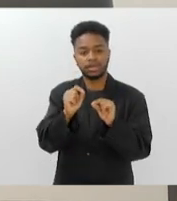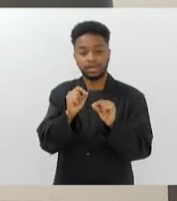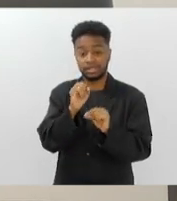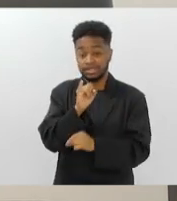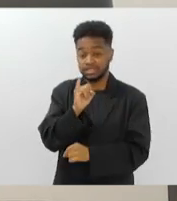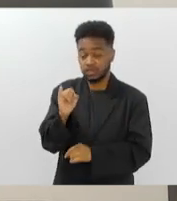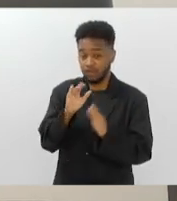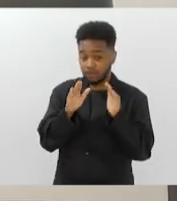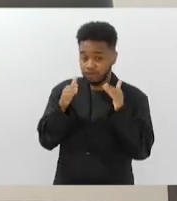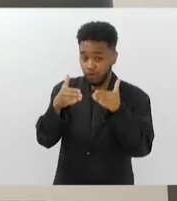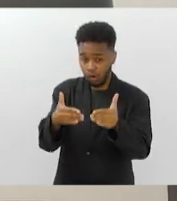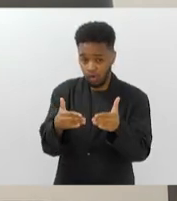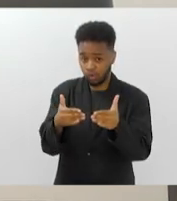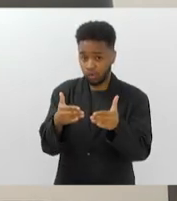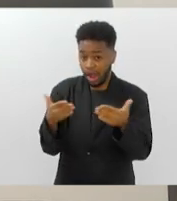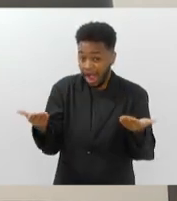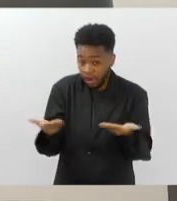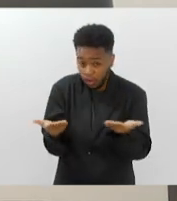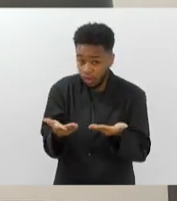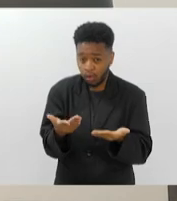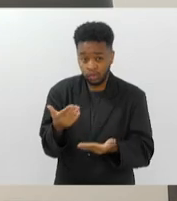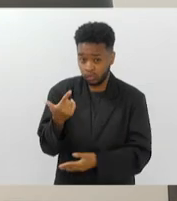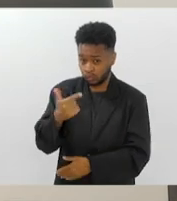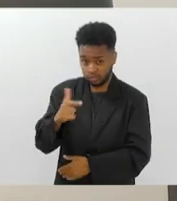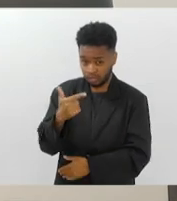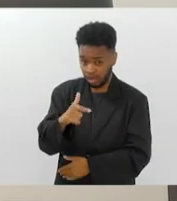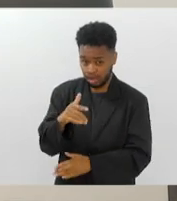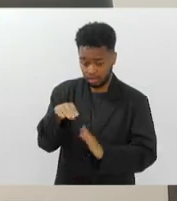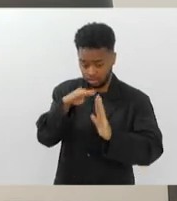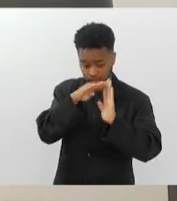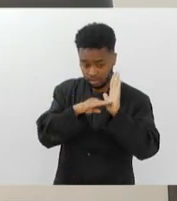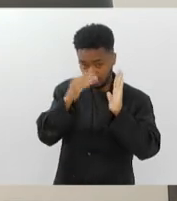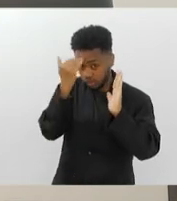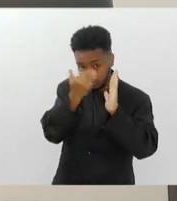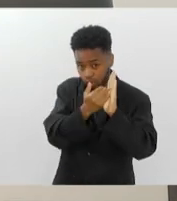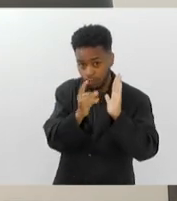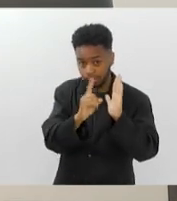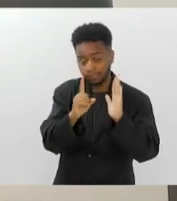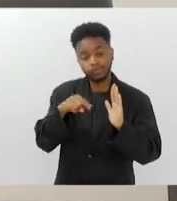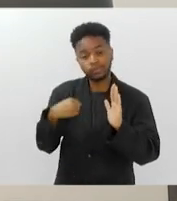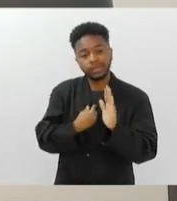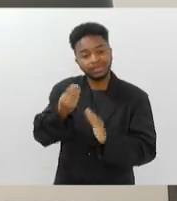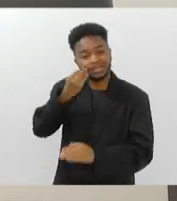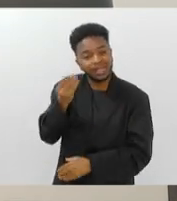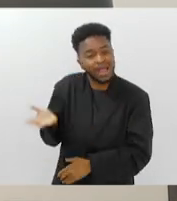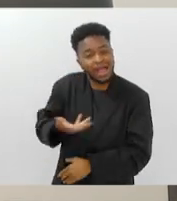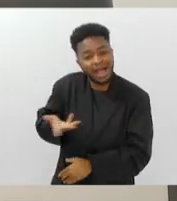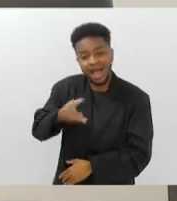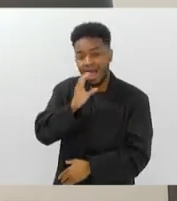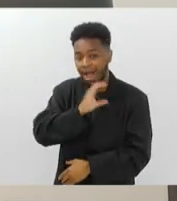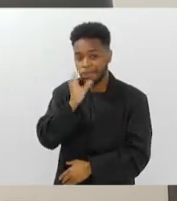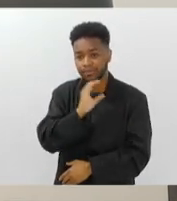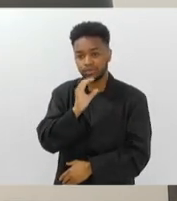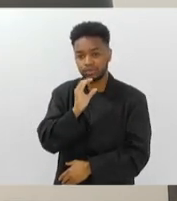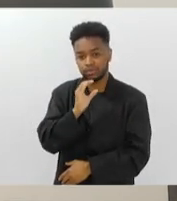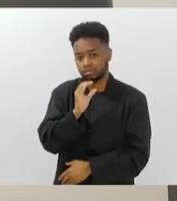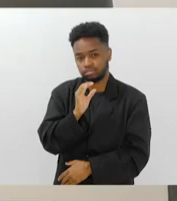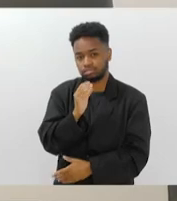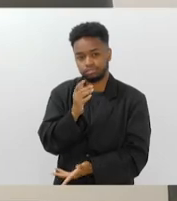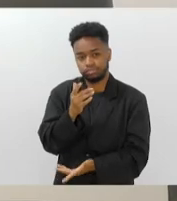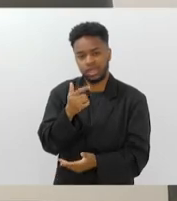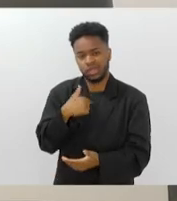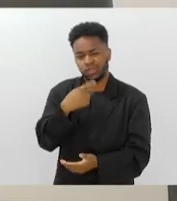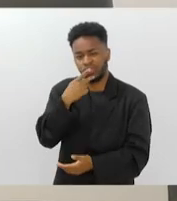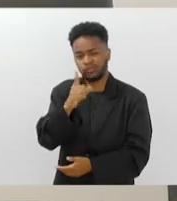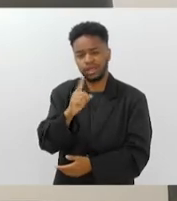fogo não tiver nesse momento todos os requisitos que a gente possa aizar esses requisitos eu não vou ficar aqui falando de